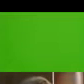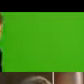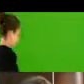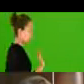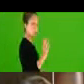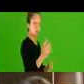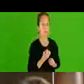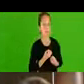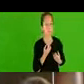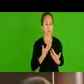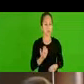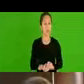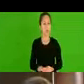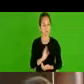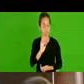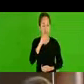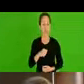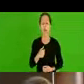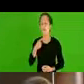possível atingir toda a verdade,